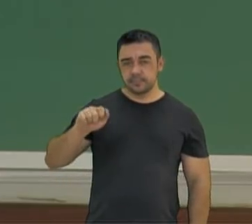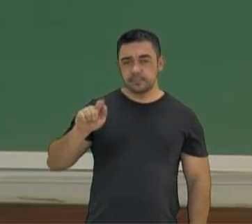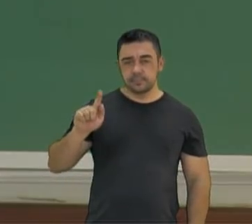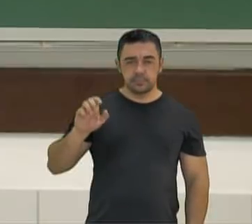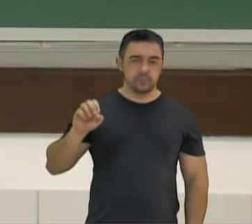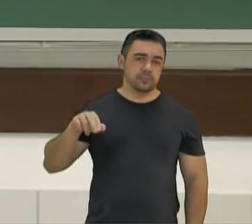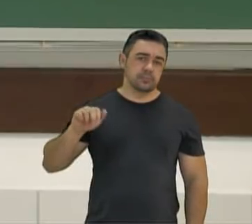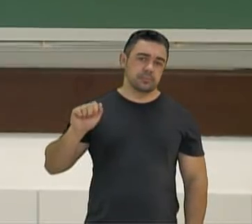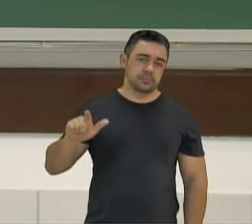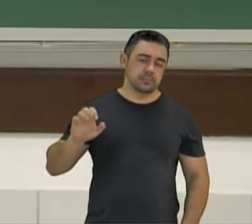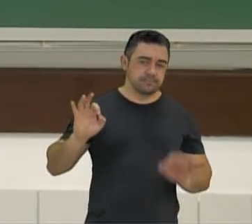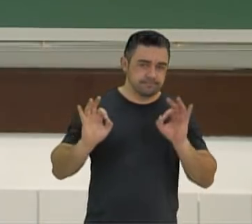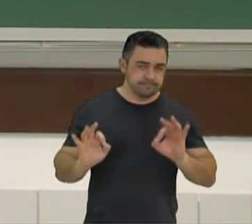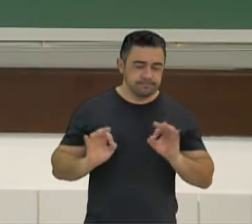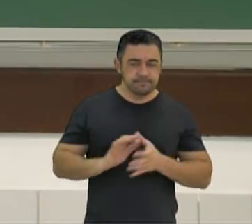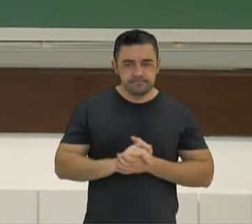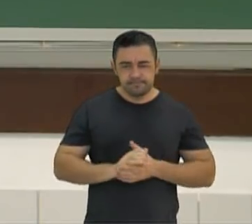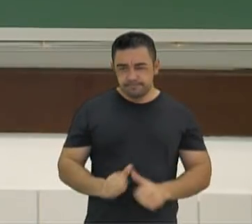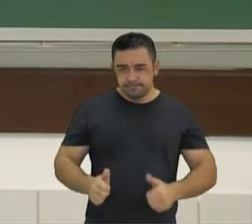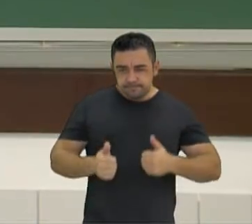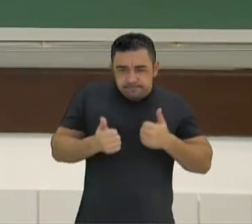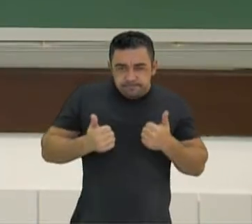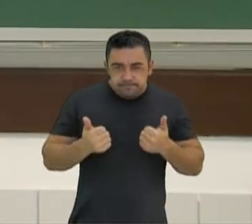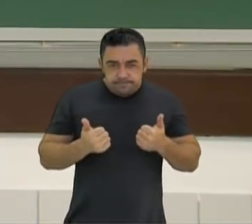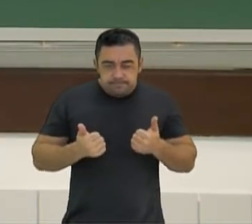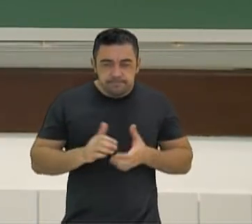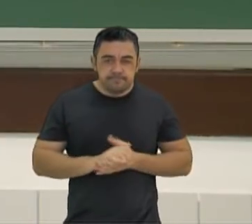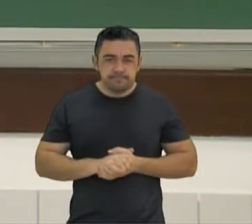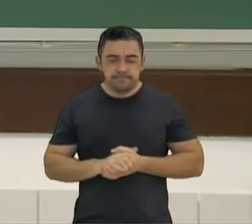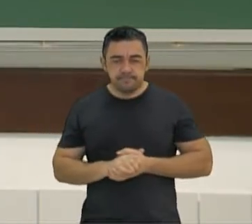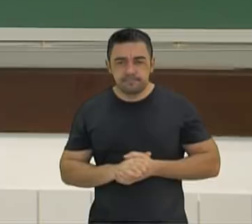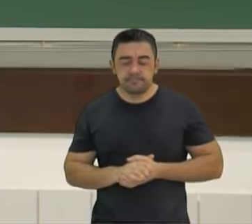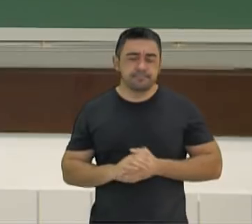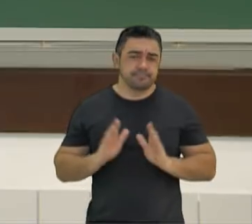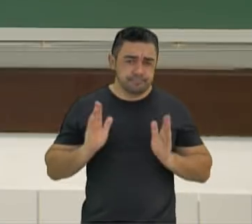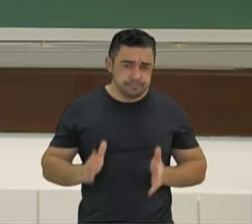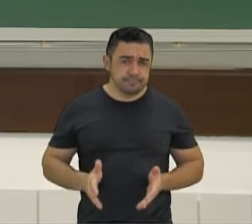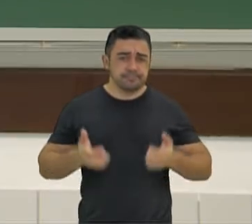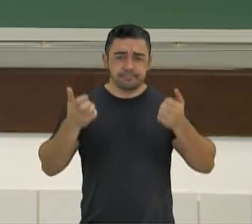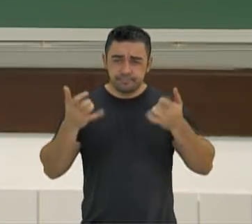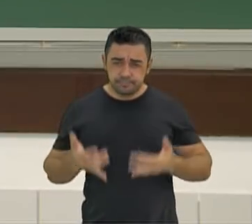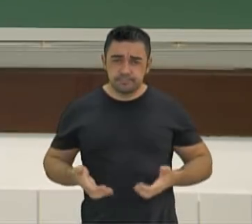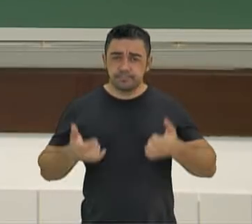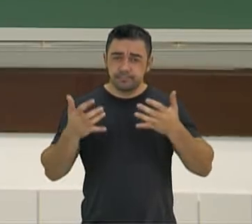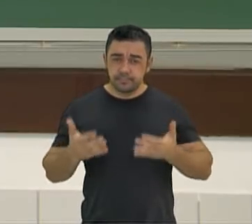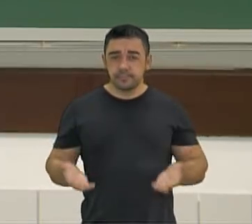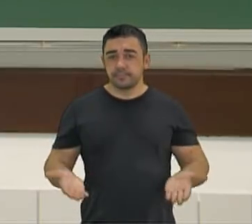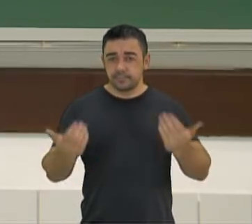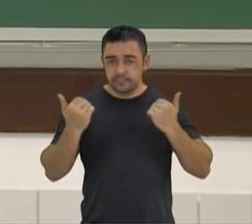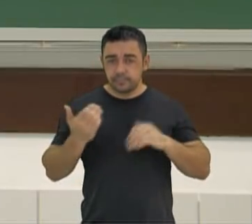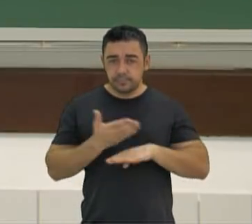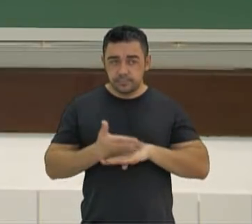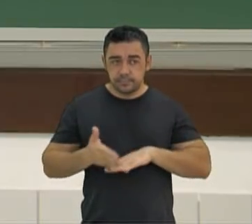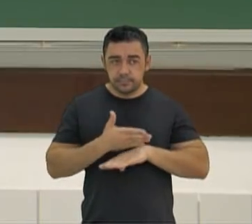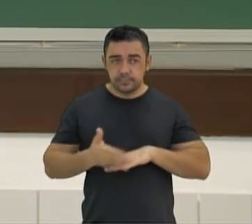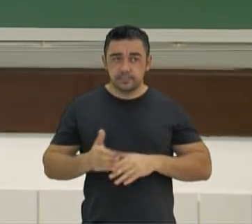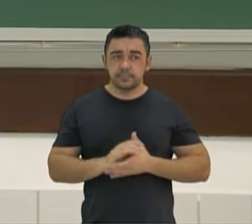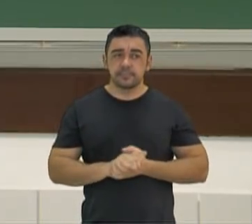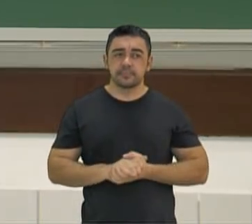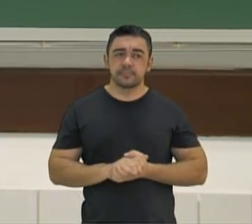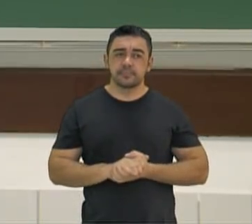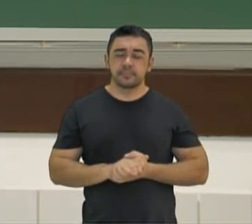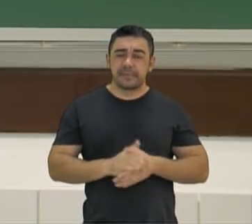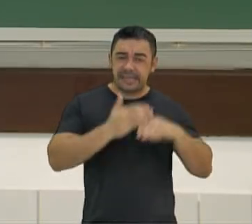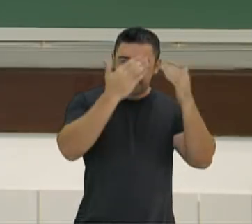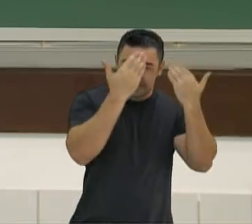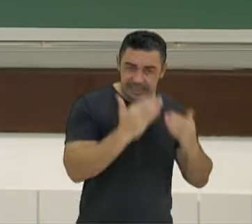tenho uma pirâmide hexagonal. Tudo bem? Falado de tudo isso, vamos praticar mais um pouquinho.